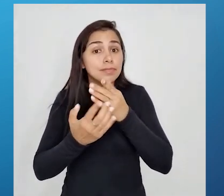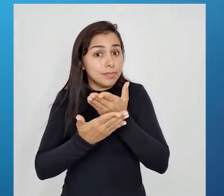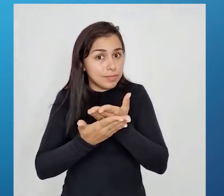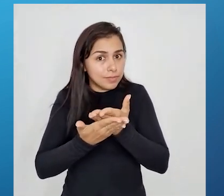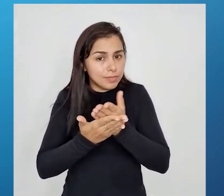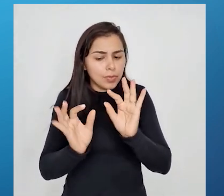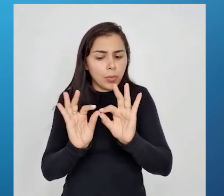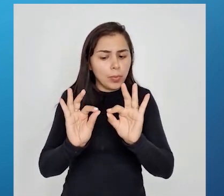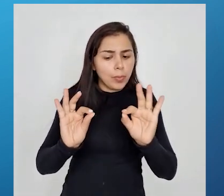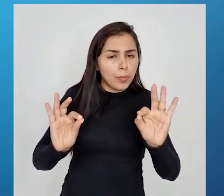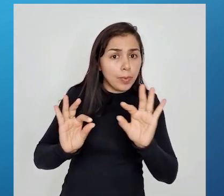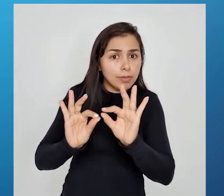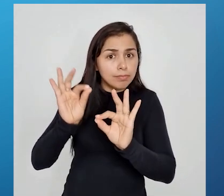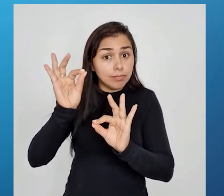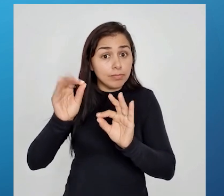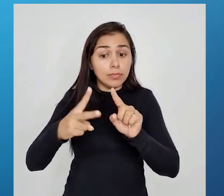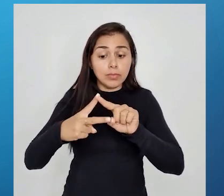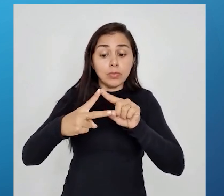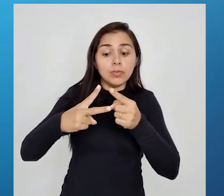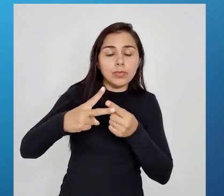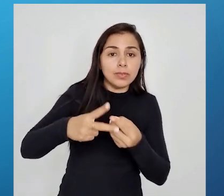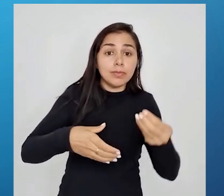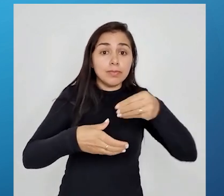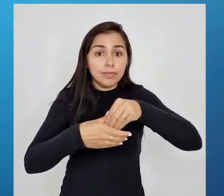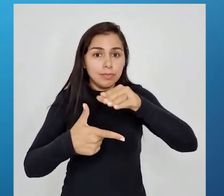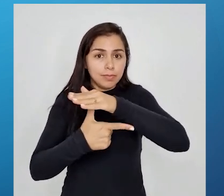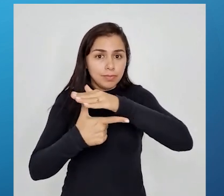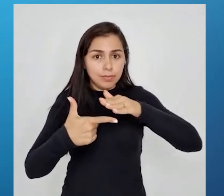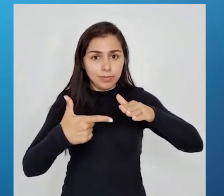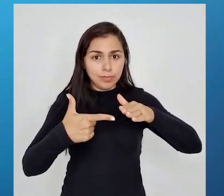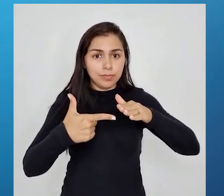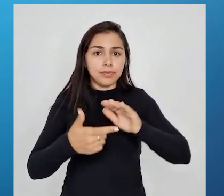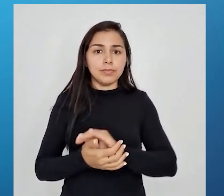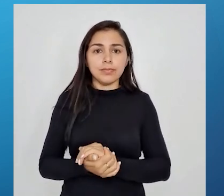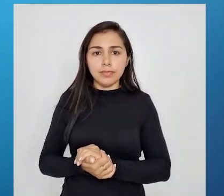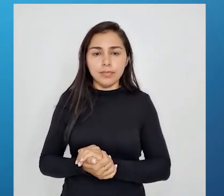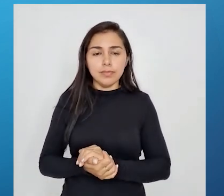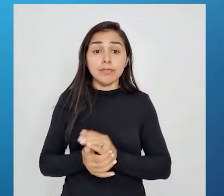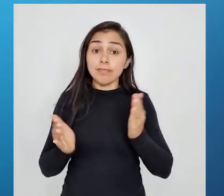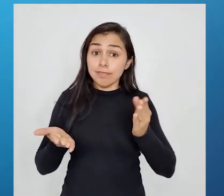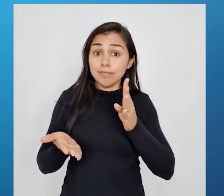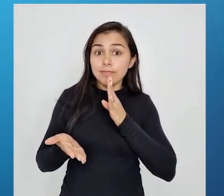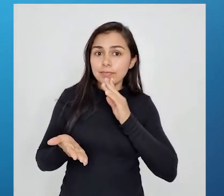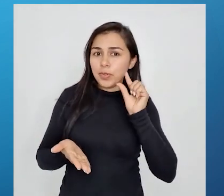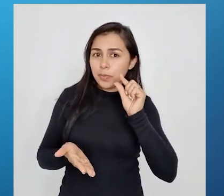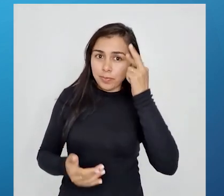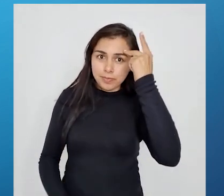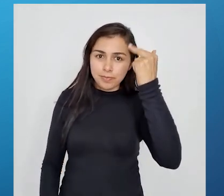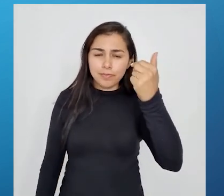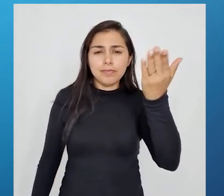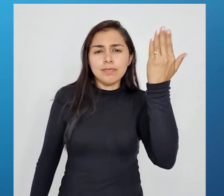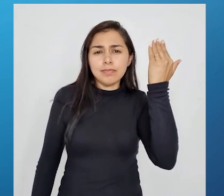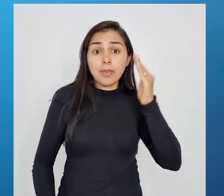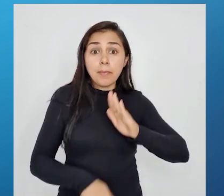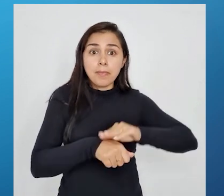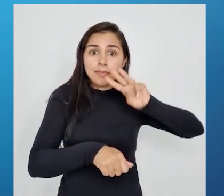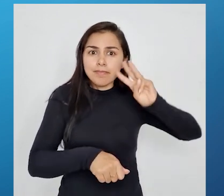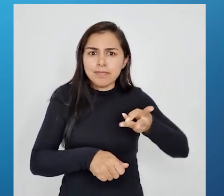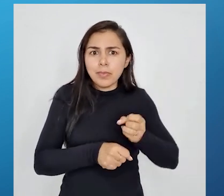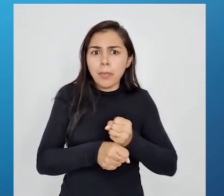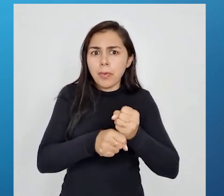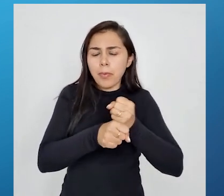em triângulos retângulos. Então vamos aqui ver um pouco da história. Há mais de 3.000 anos,